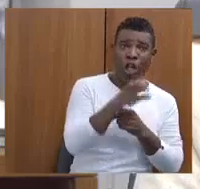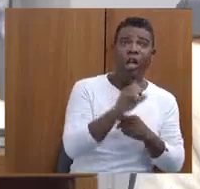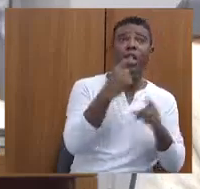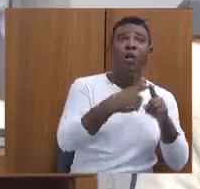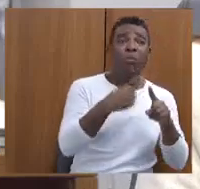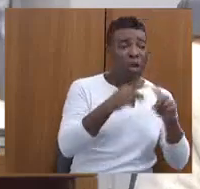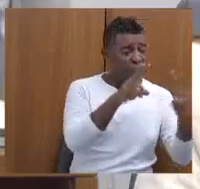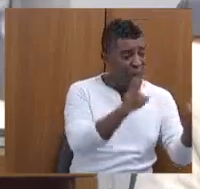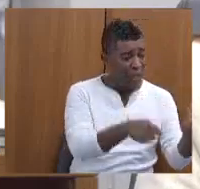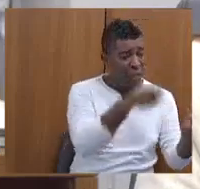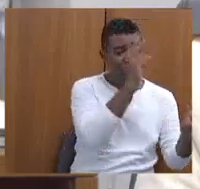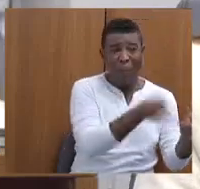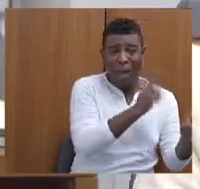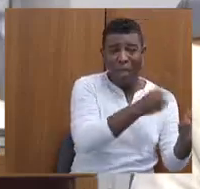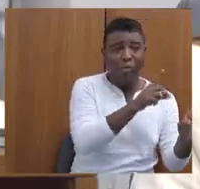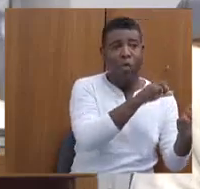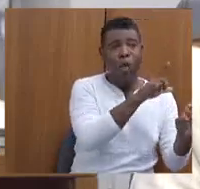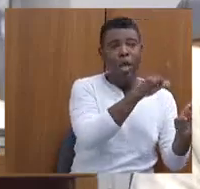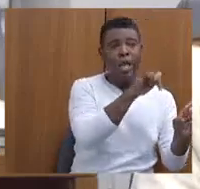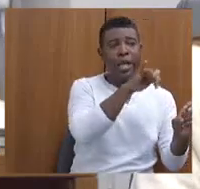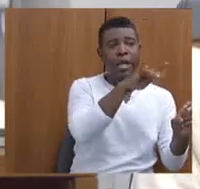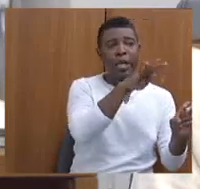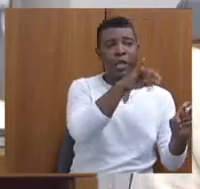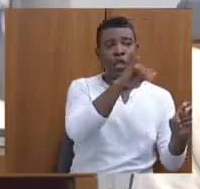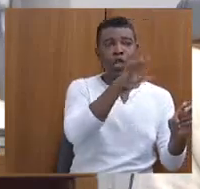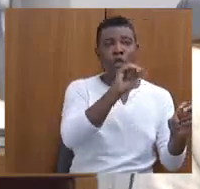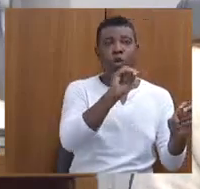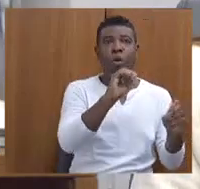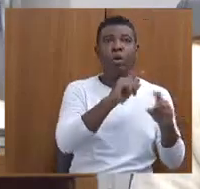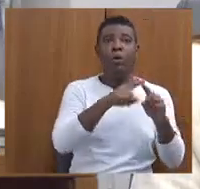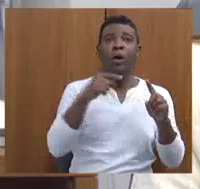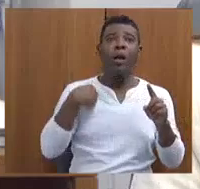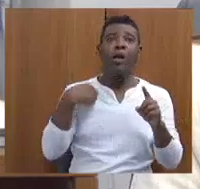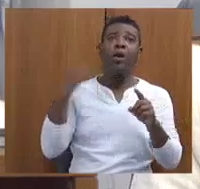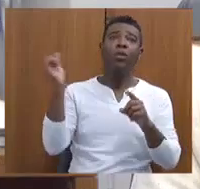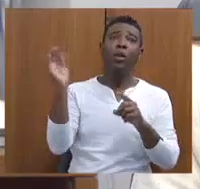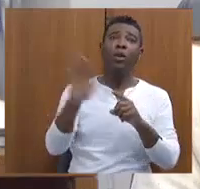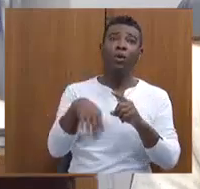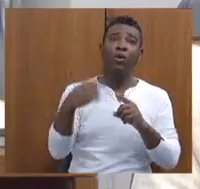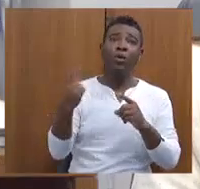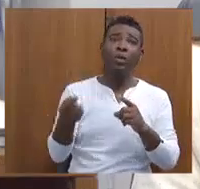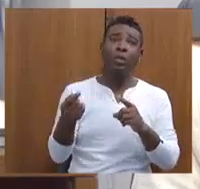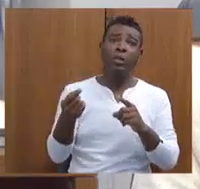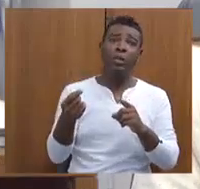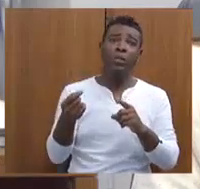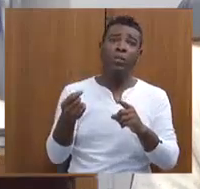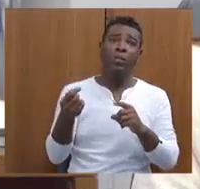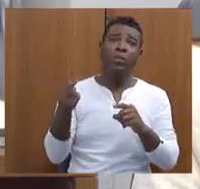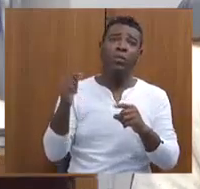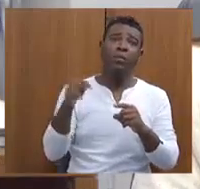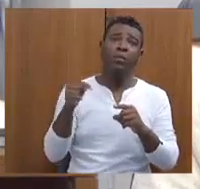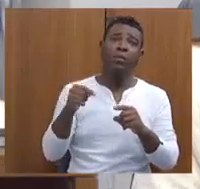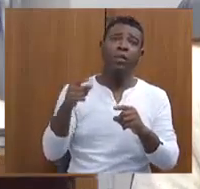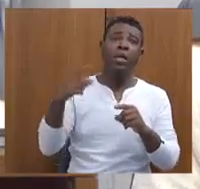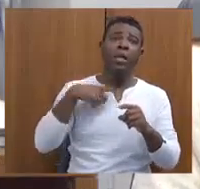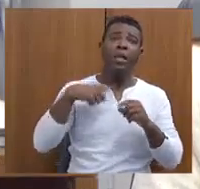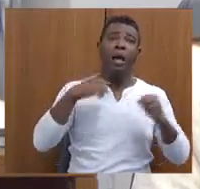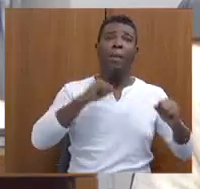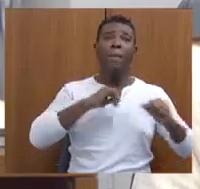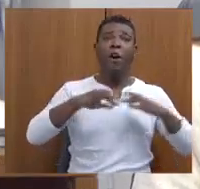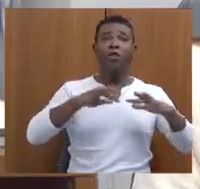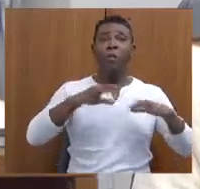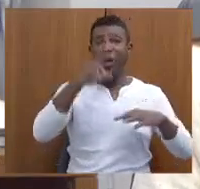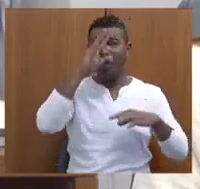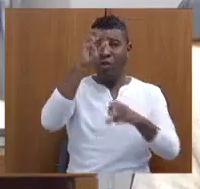mas assim se nós pesquisarmos eu até trouxe porque eu sabia que aqui há um movimento especialmente